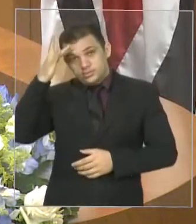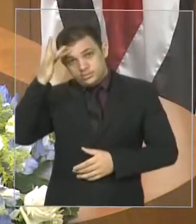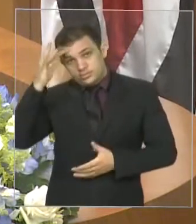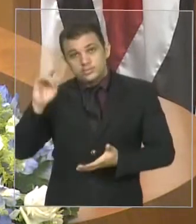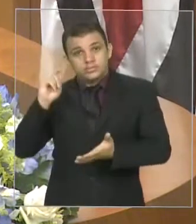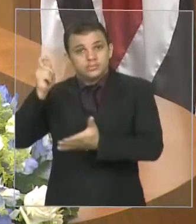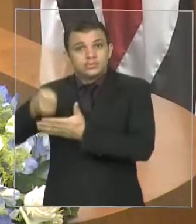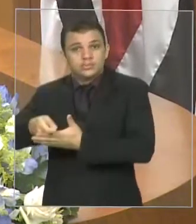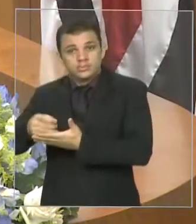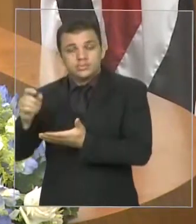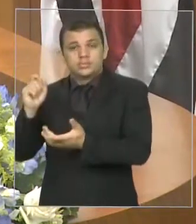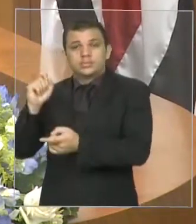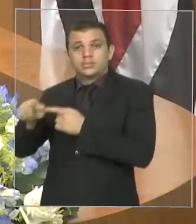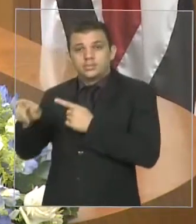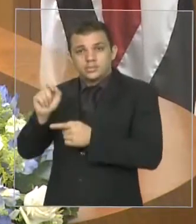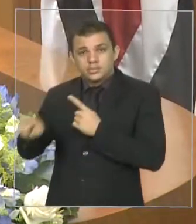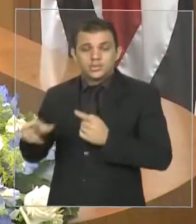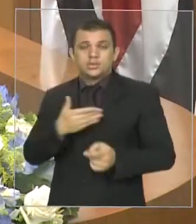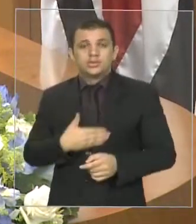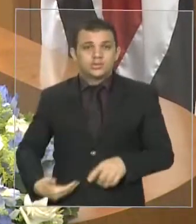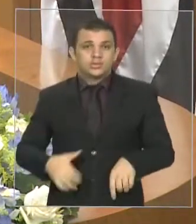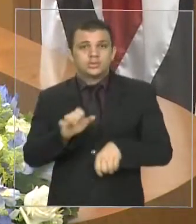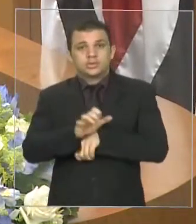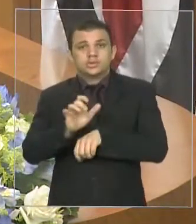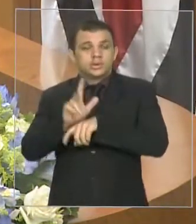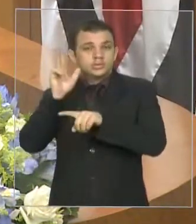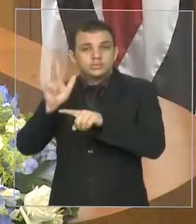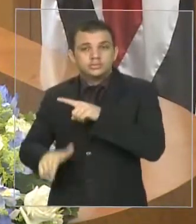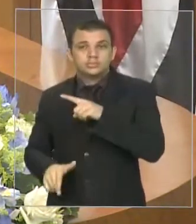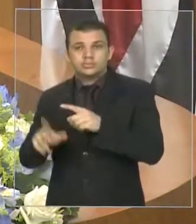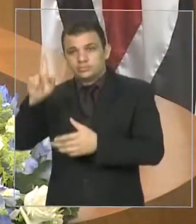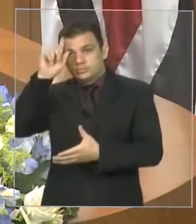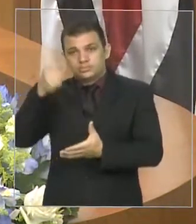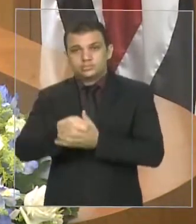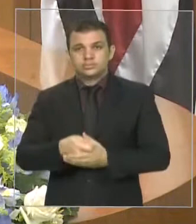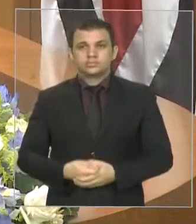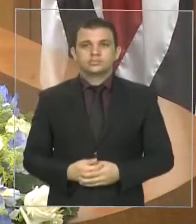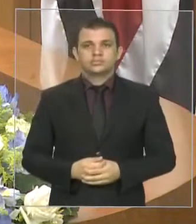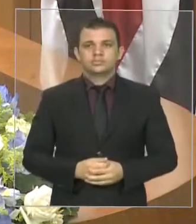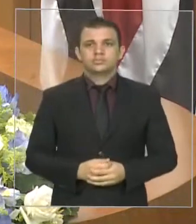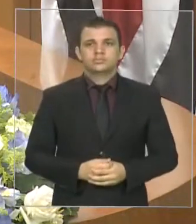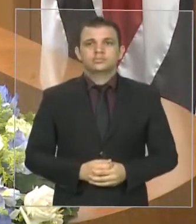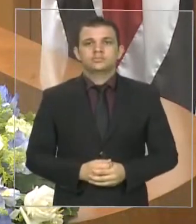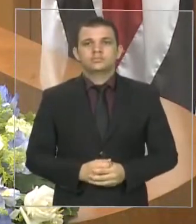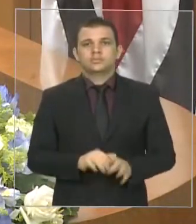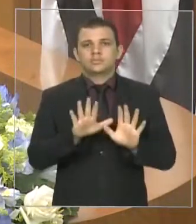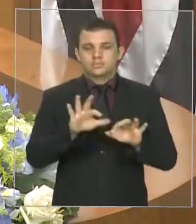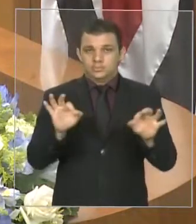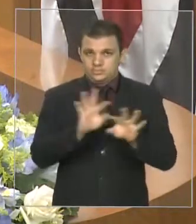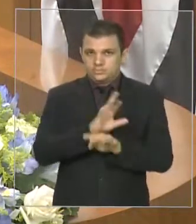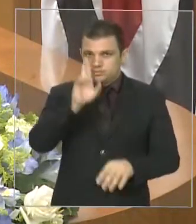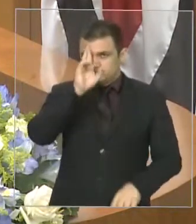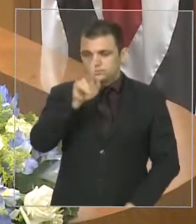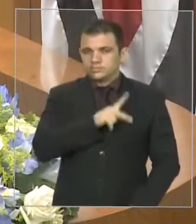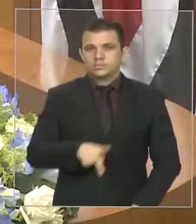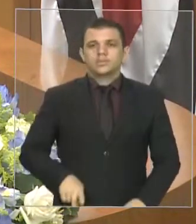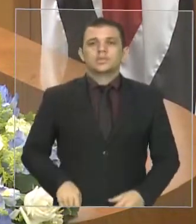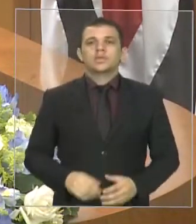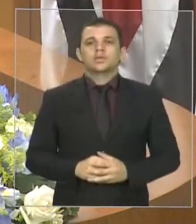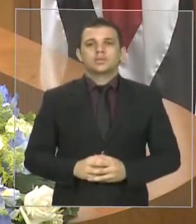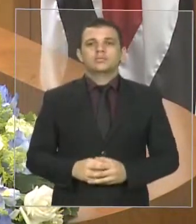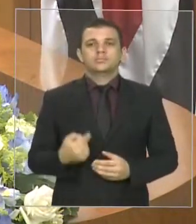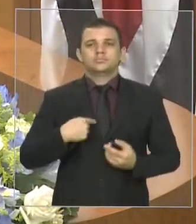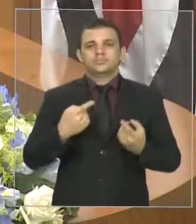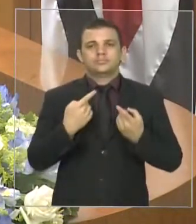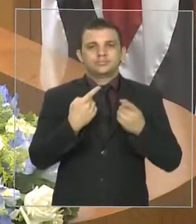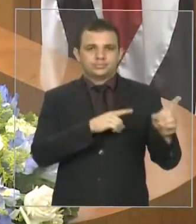estava impedido de fazer essa decisão. Mas aí, senhor presidente, para poder finalizar, desmentindo mais uma vez o governador, e